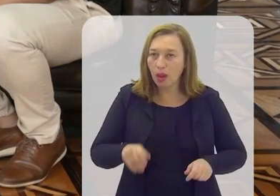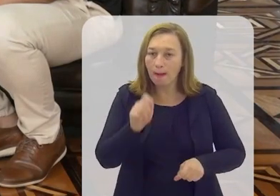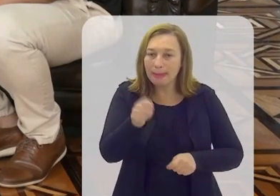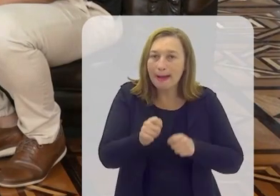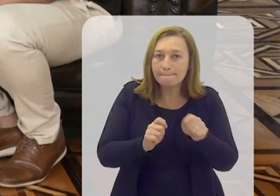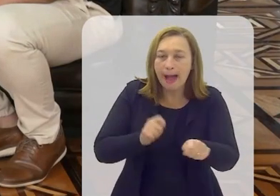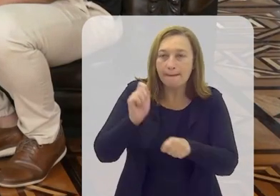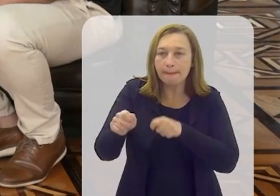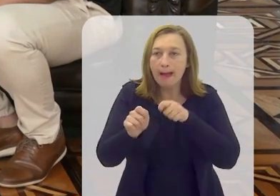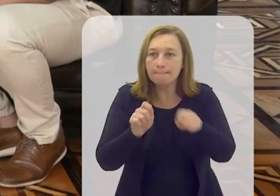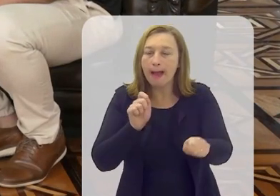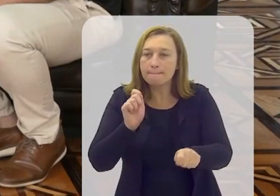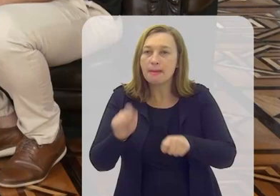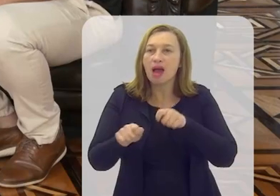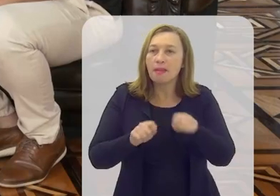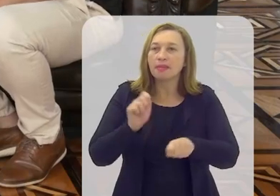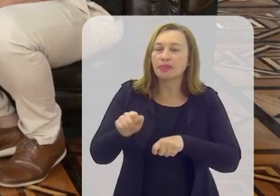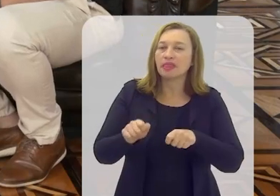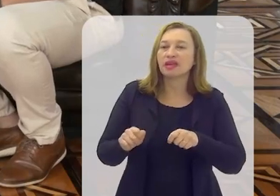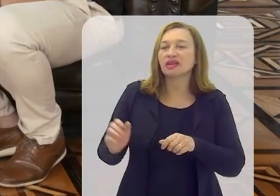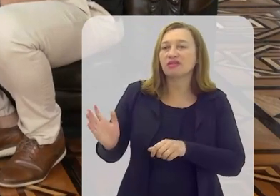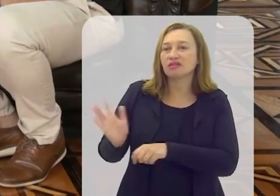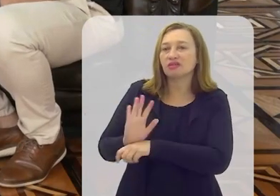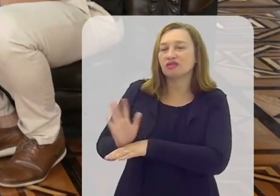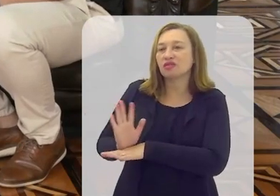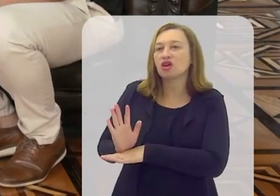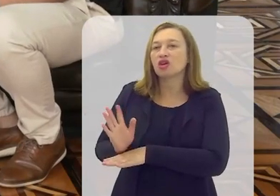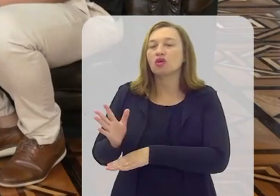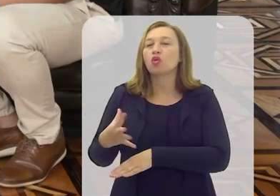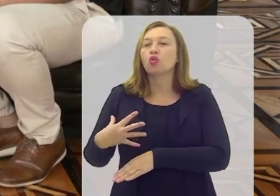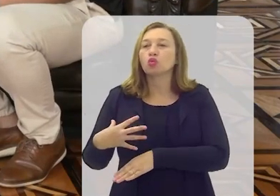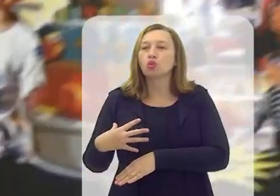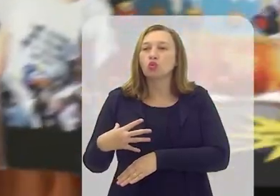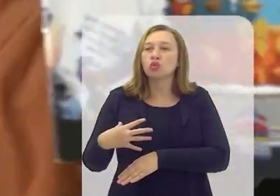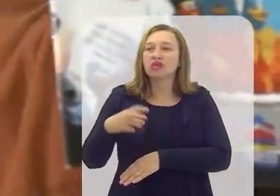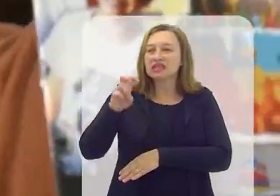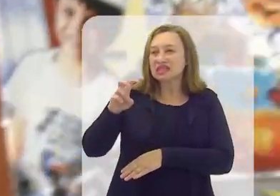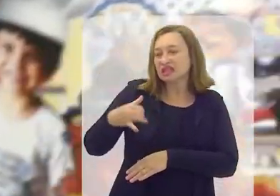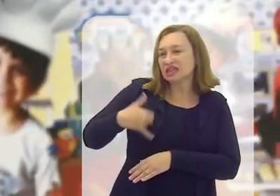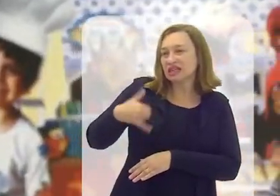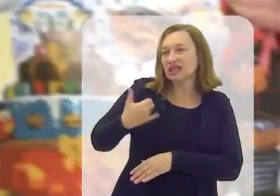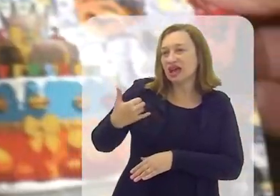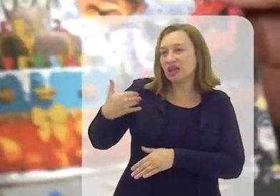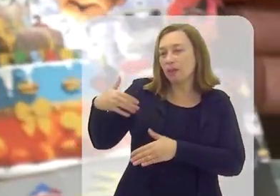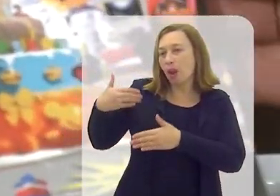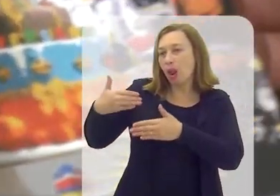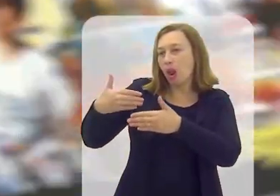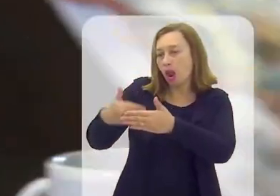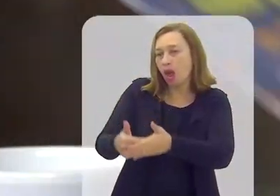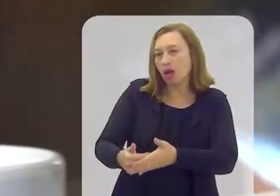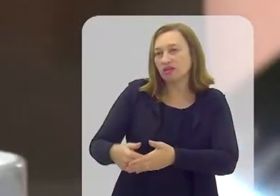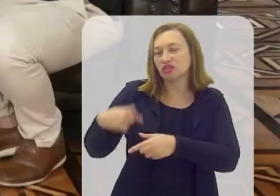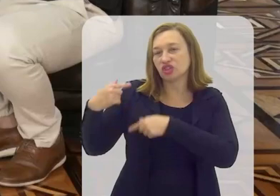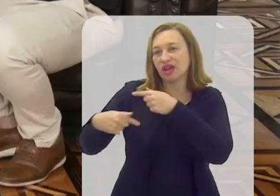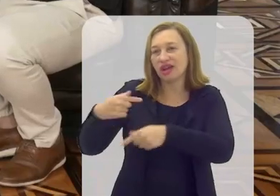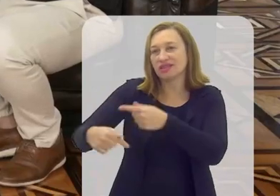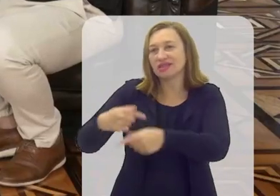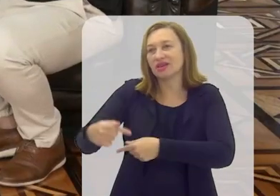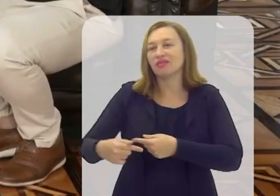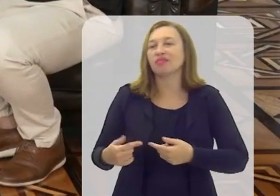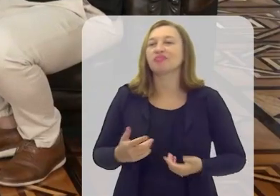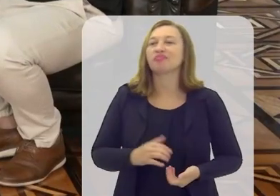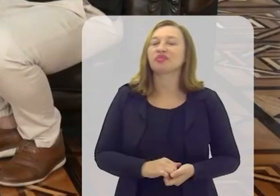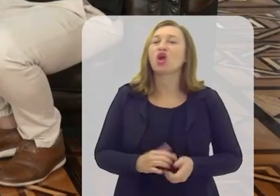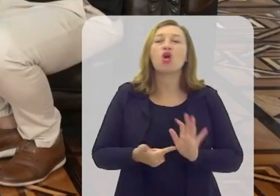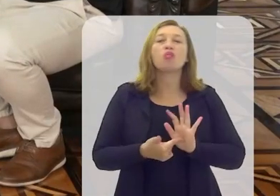bateria. E ele participou desse filme quando tinha 5 anos de idade. Então é um talento que está passando de geração em geração. Peraí, Lana, você está dizendo,